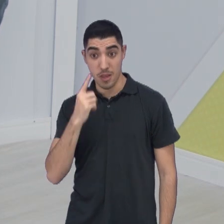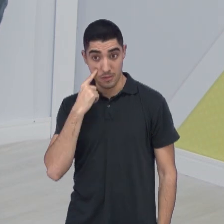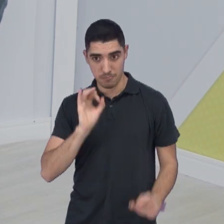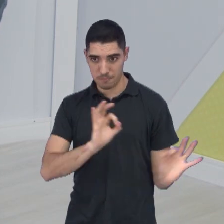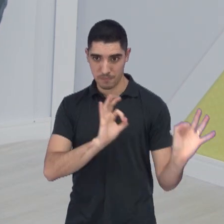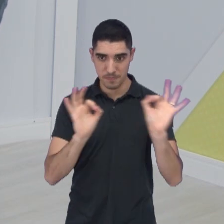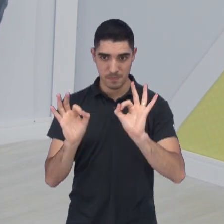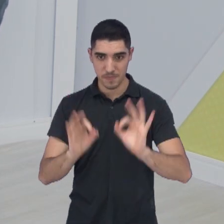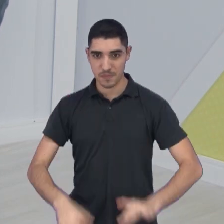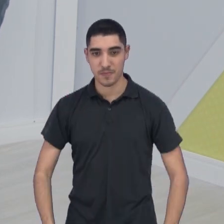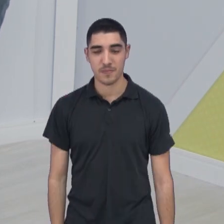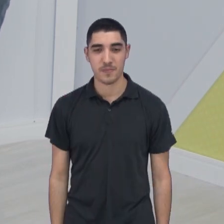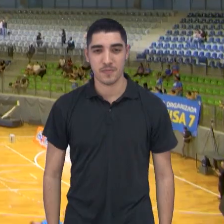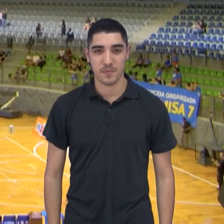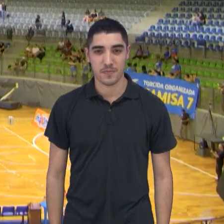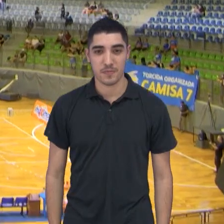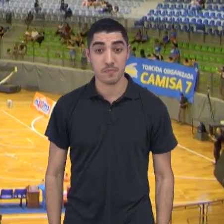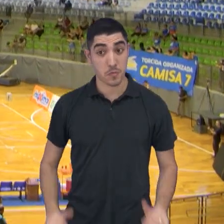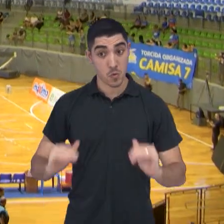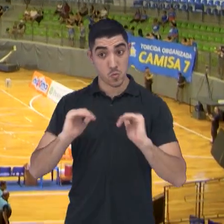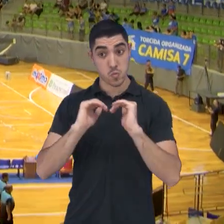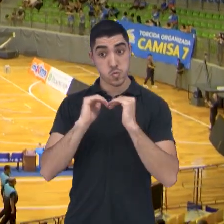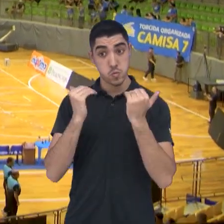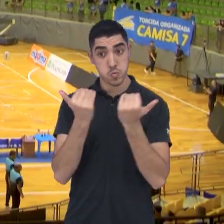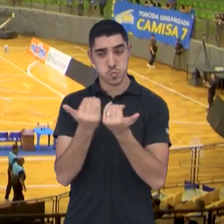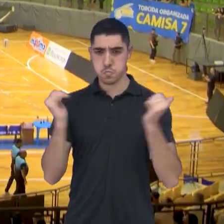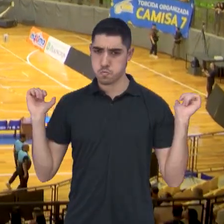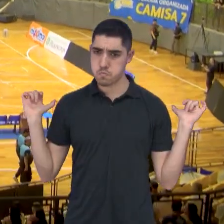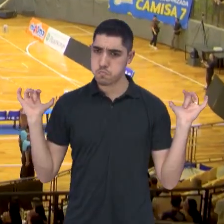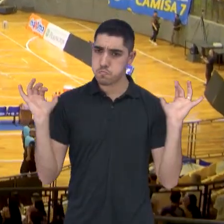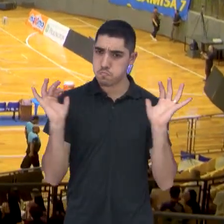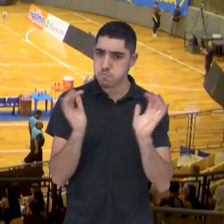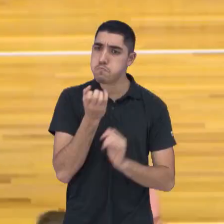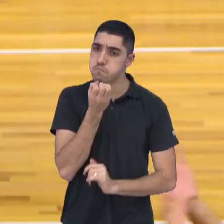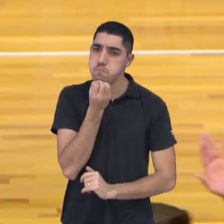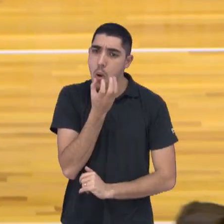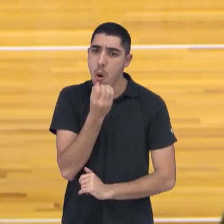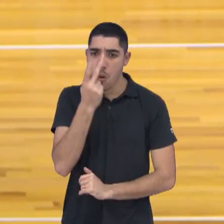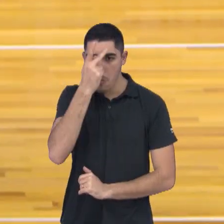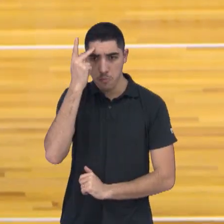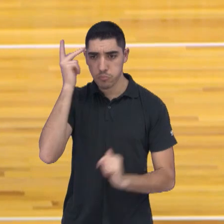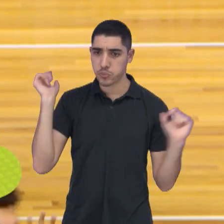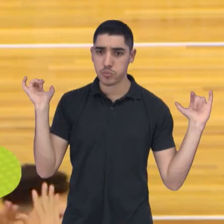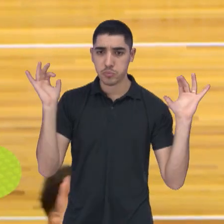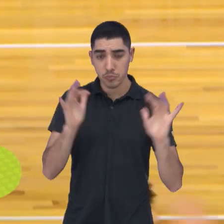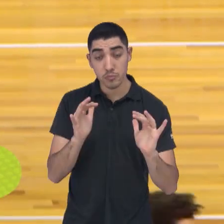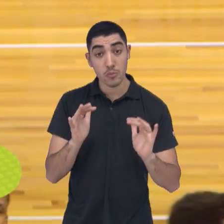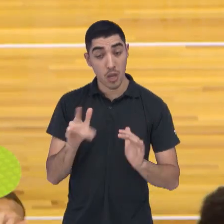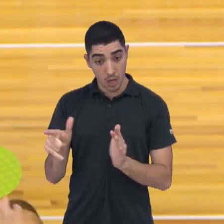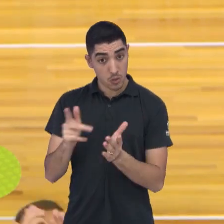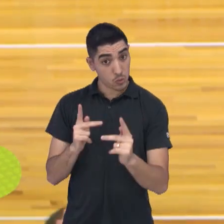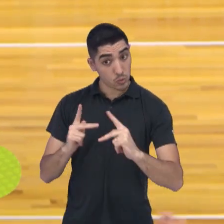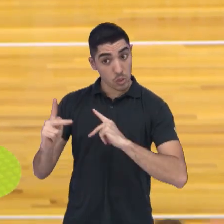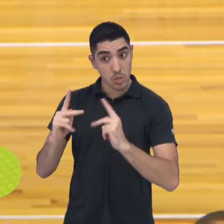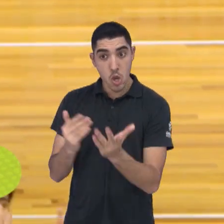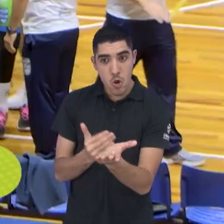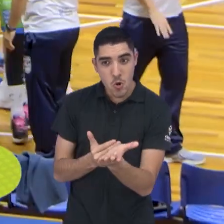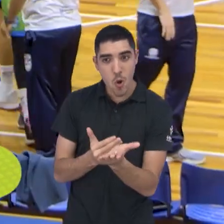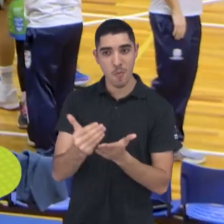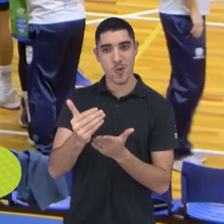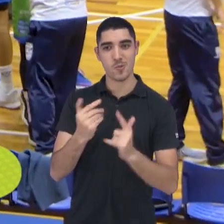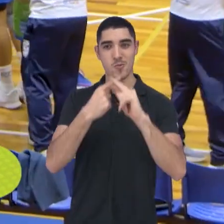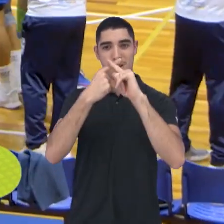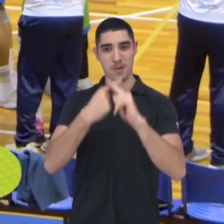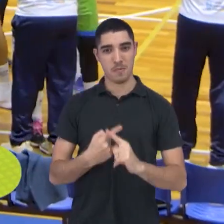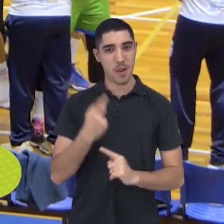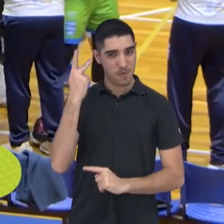Matheus. Com um público em número razoável presente no Teatrão, o Vôlei São José iniciou sua caminhada no